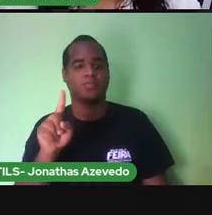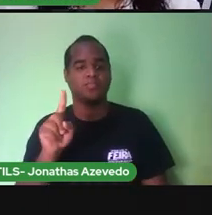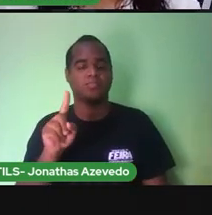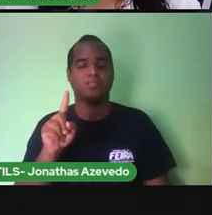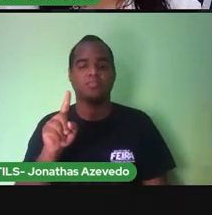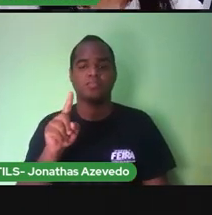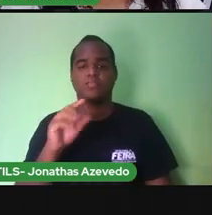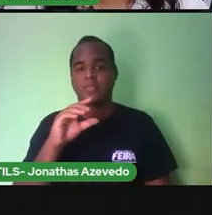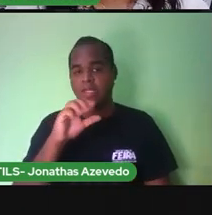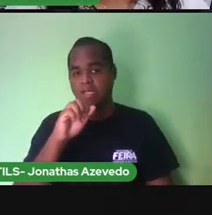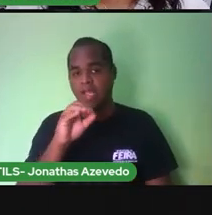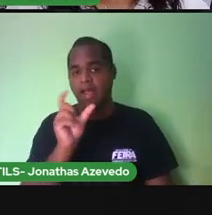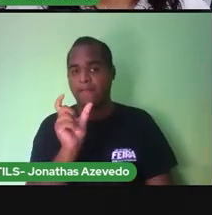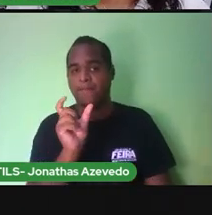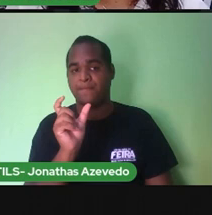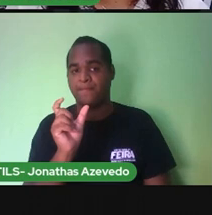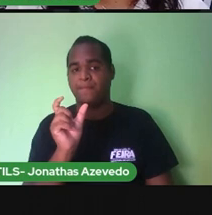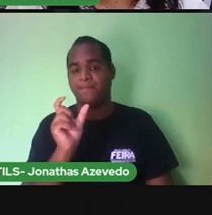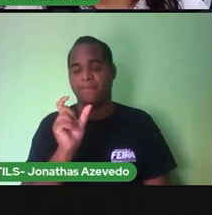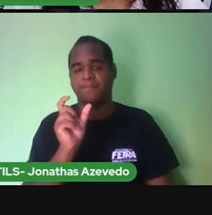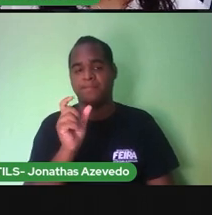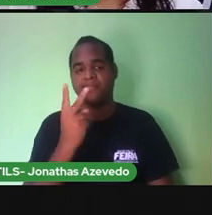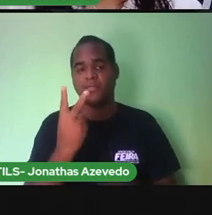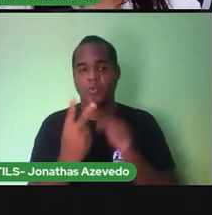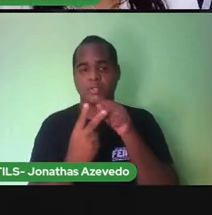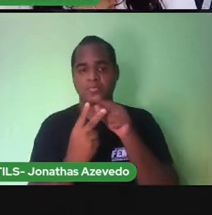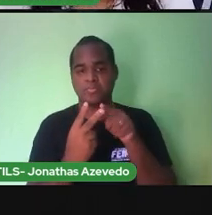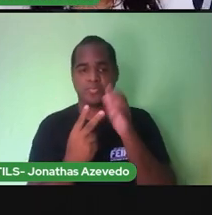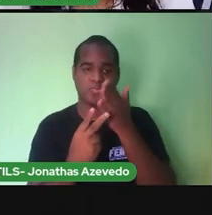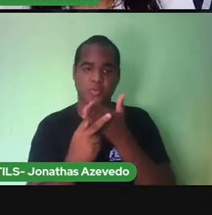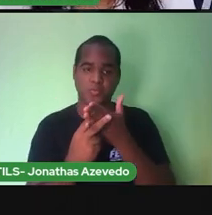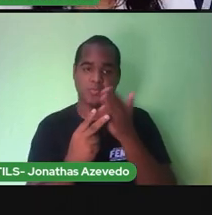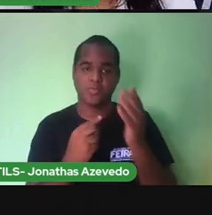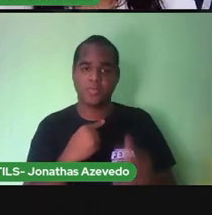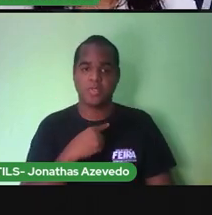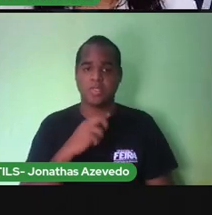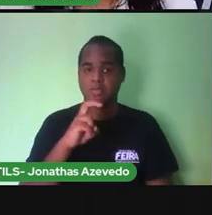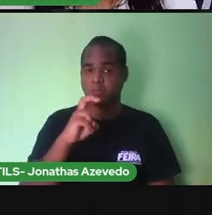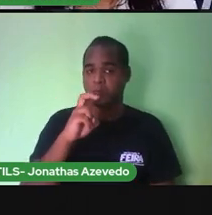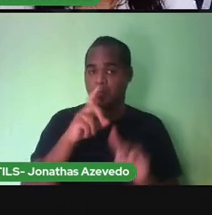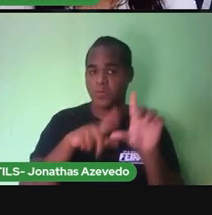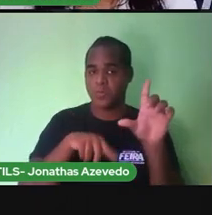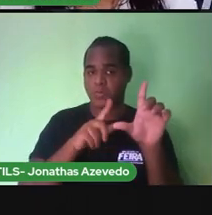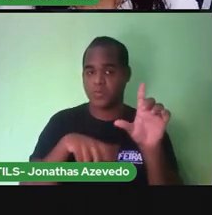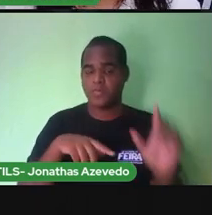palavra cai tem duas sílabas, tem cinco letras.